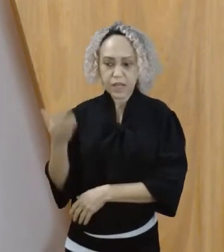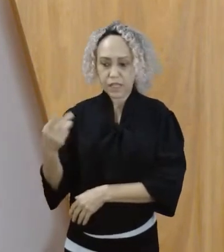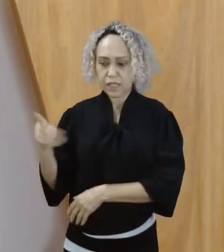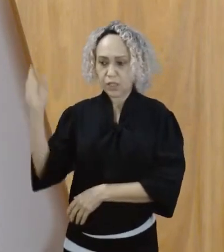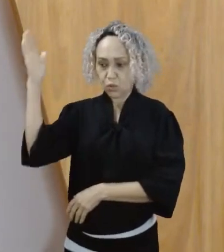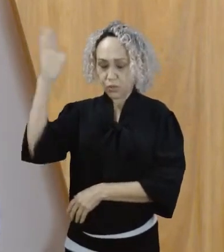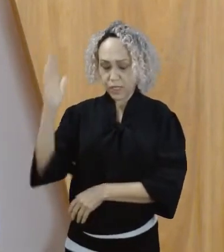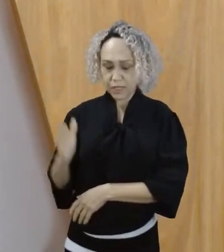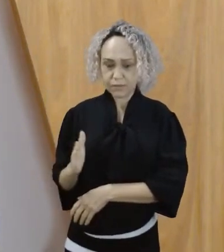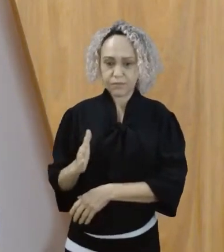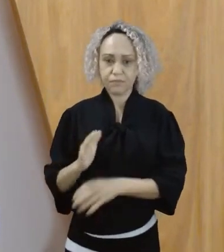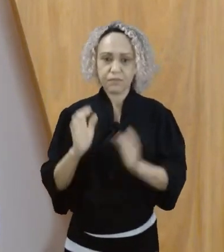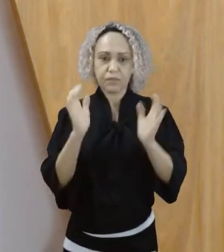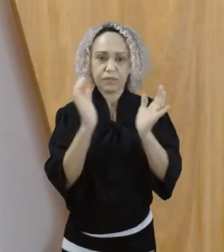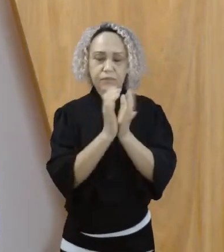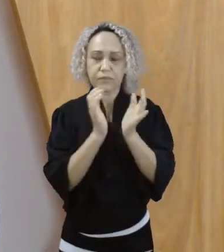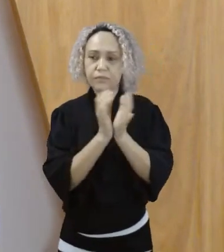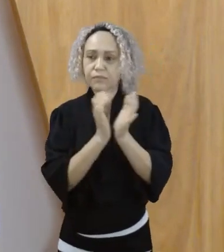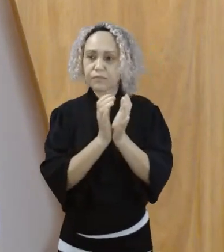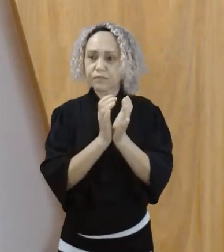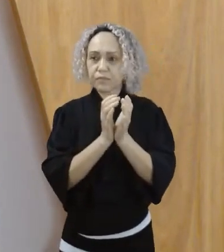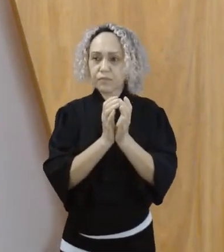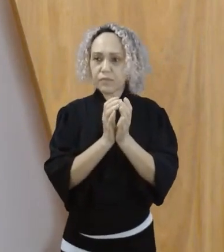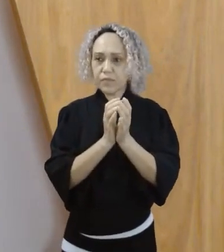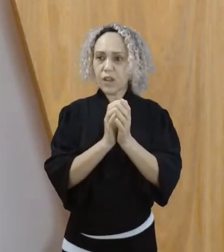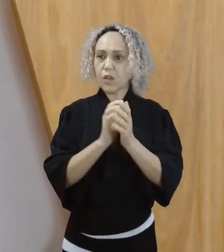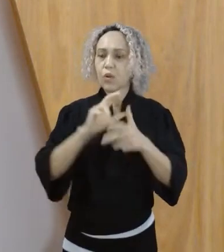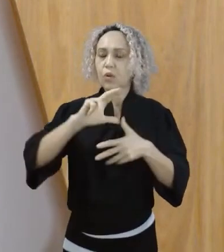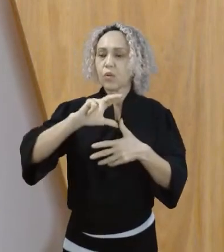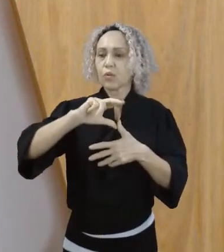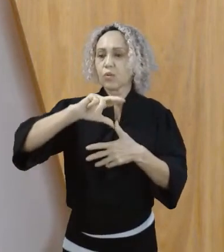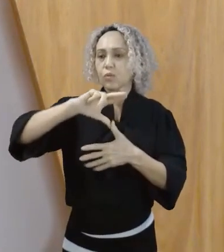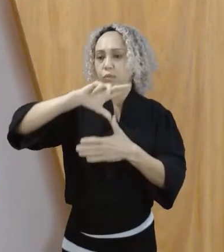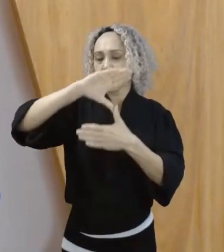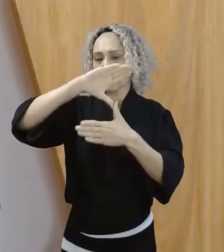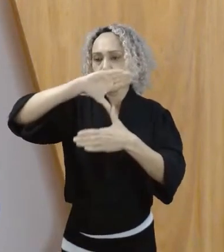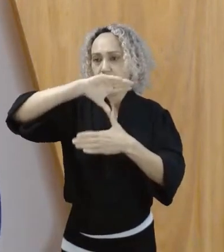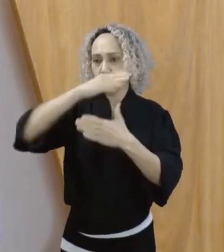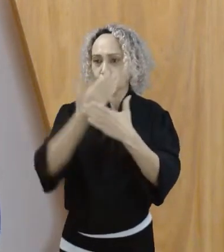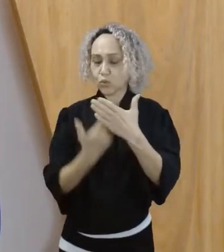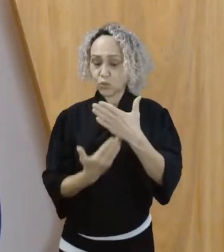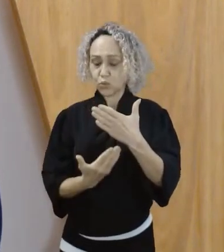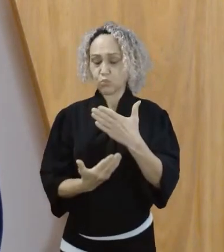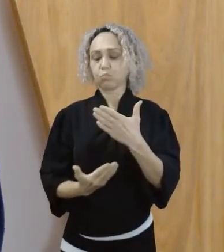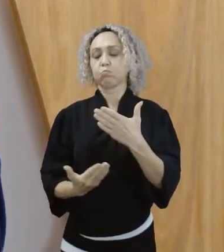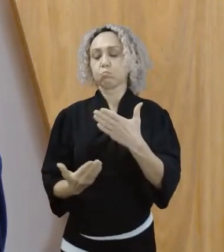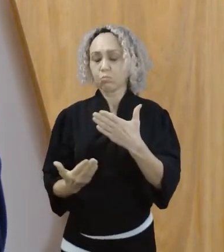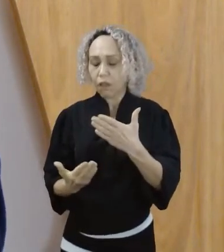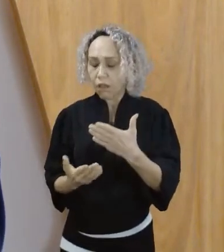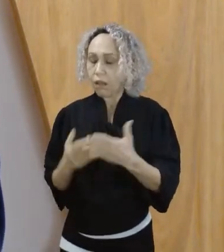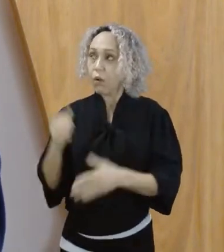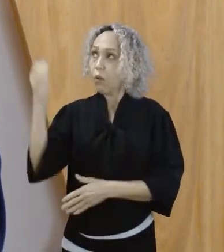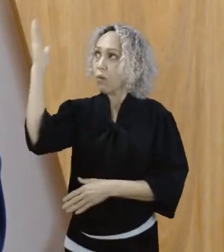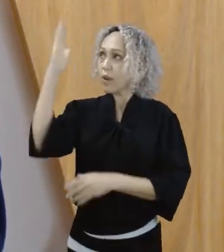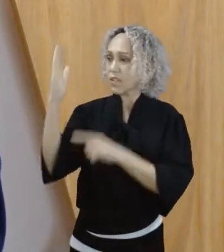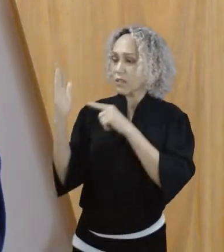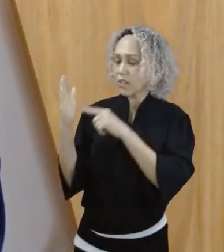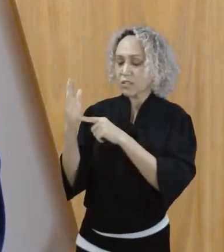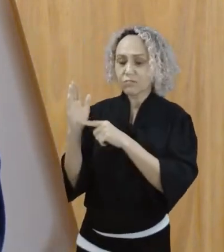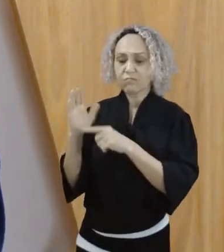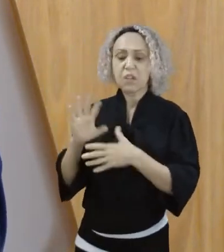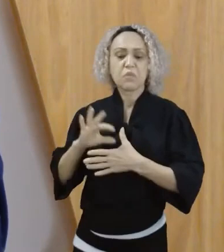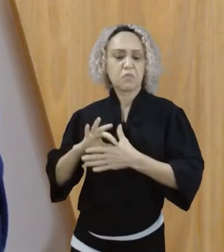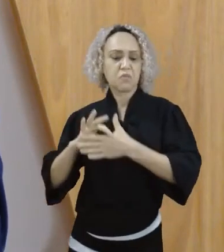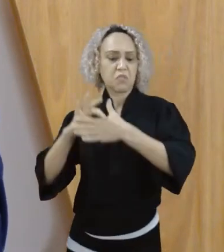tradição que foi interrompida com os governos autoritários aqui no Brasil o Brasil sempre liderou como diz o